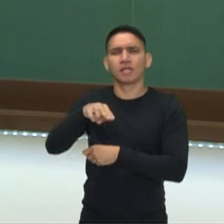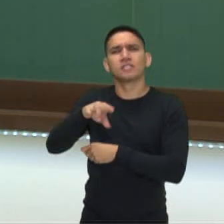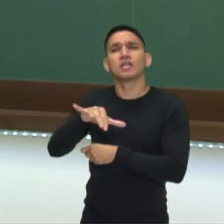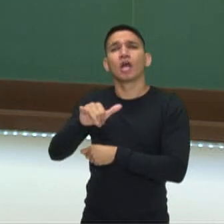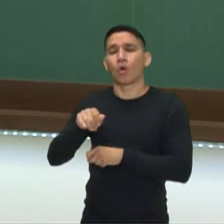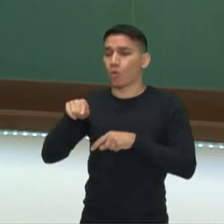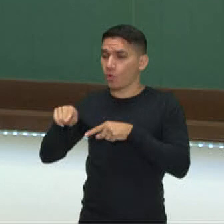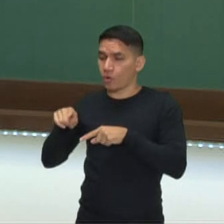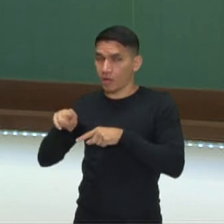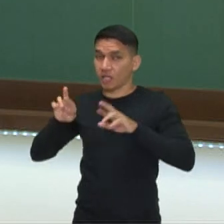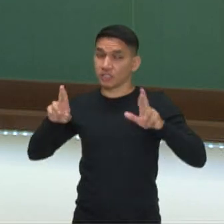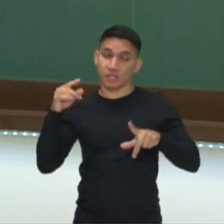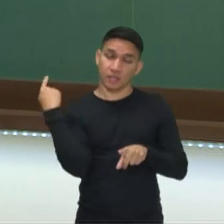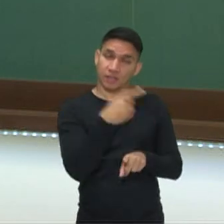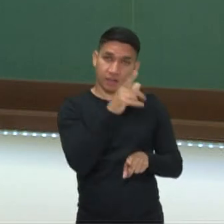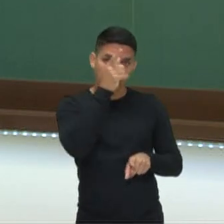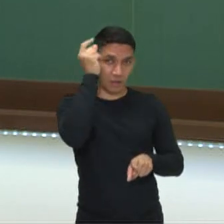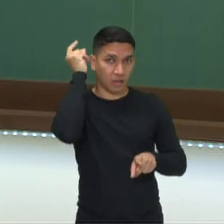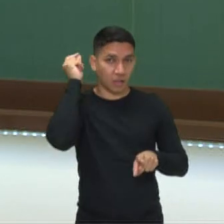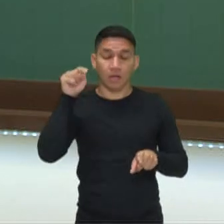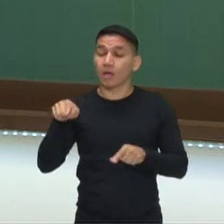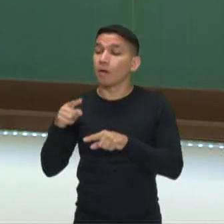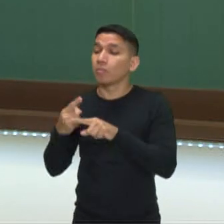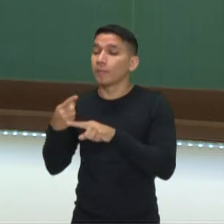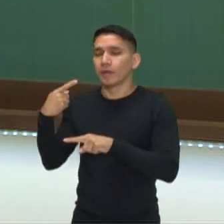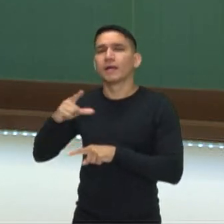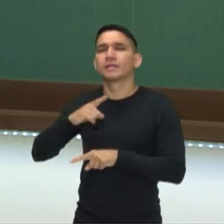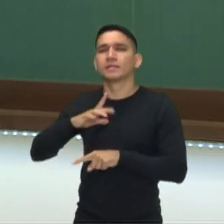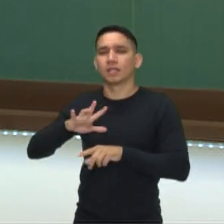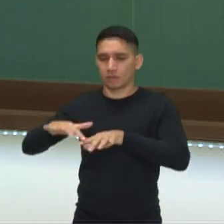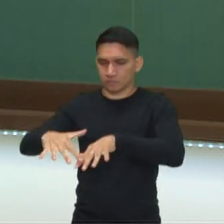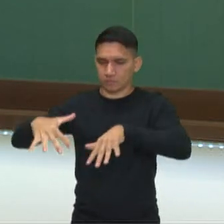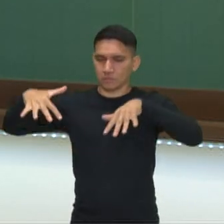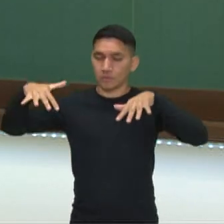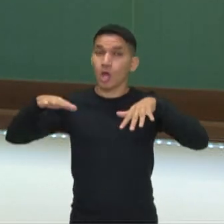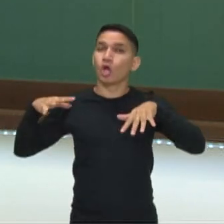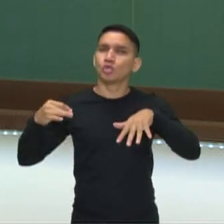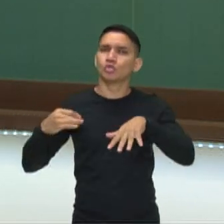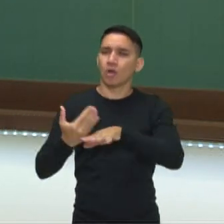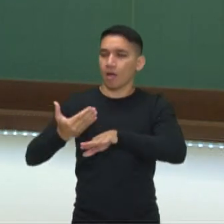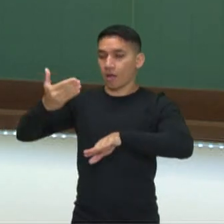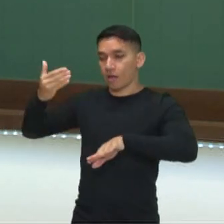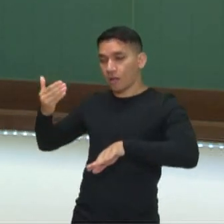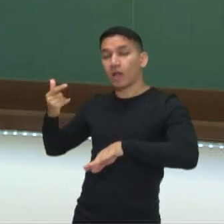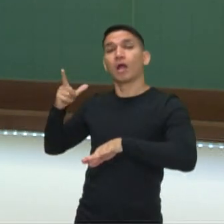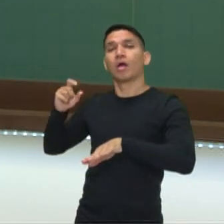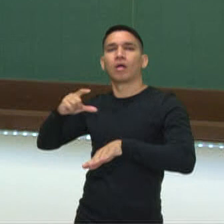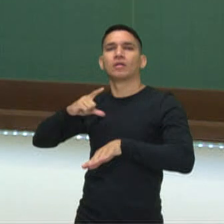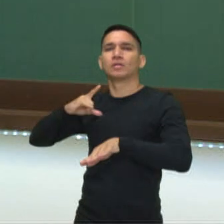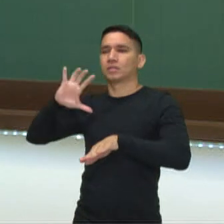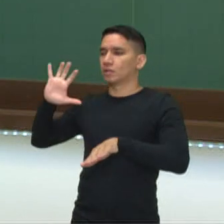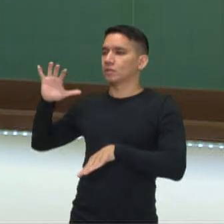tinha a parte de trás, tinha o palco, mas tinha toda uma estrutura atrás que ela tinha uma